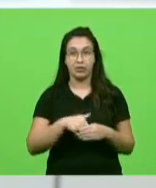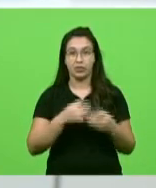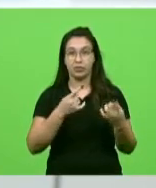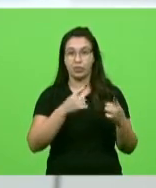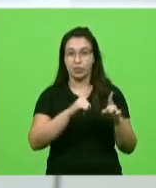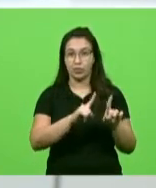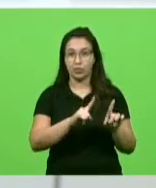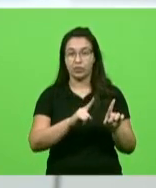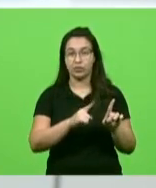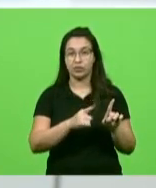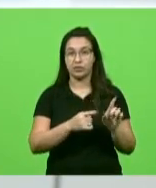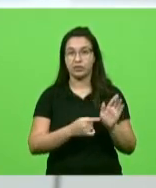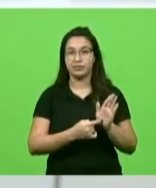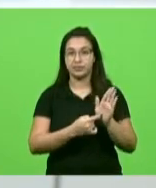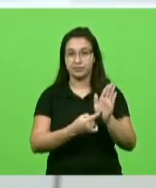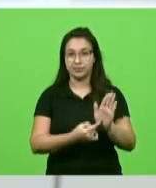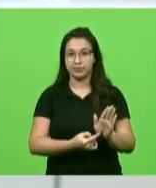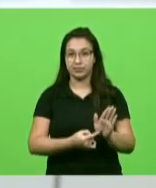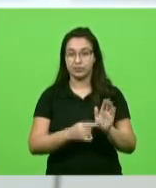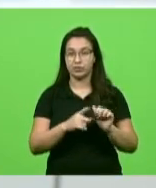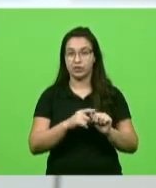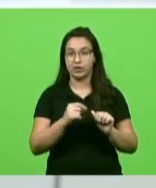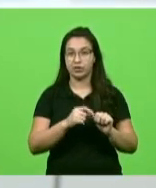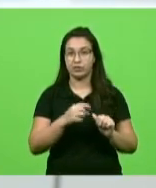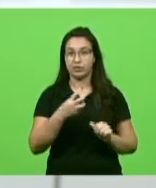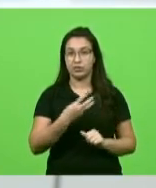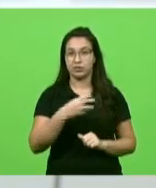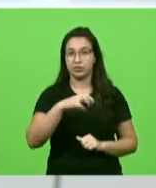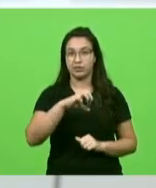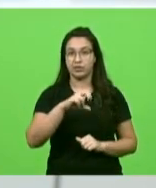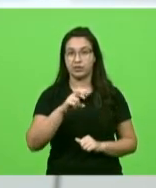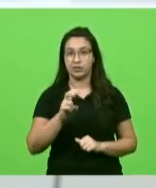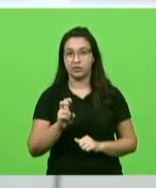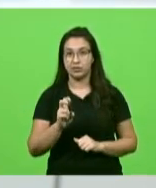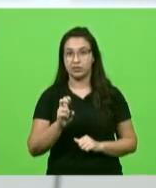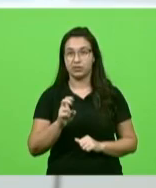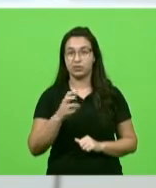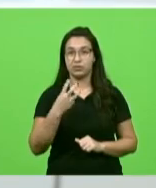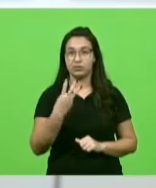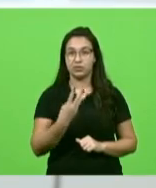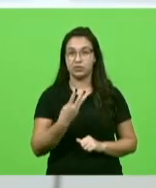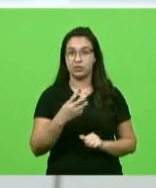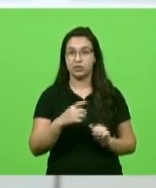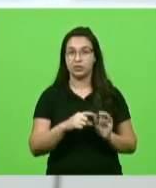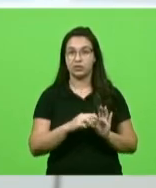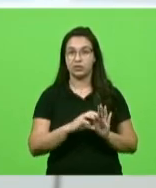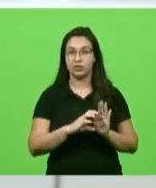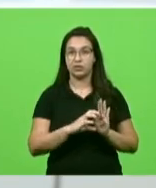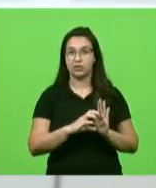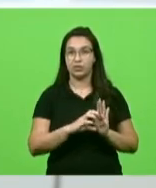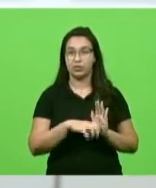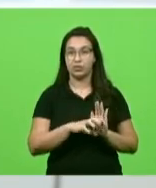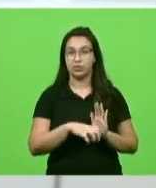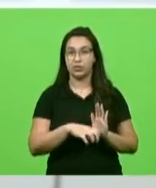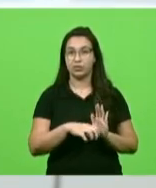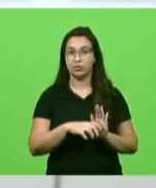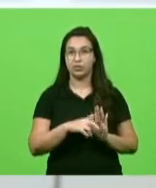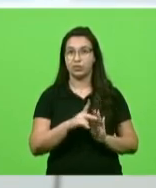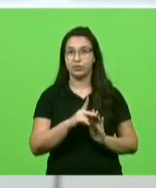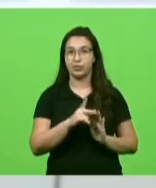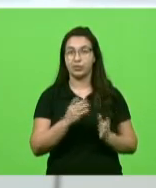rejeitar a denúncia nos termos no artigo 395 três no código de processo penal penal